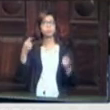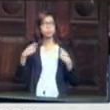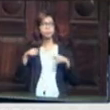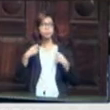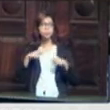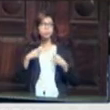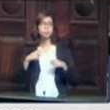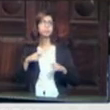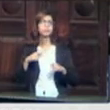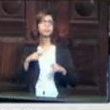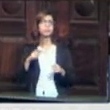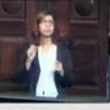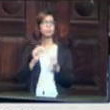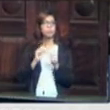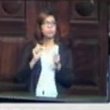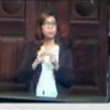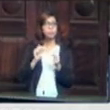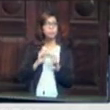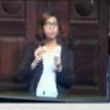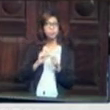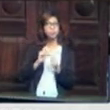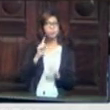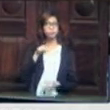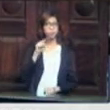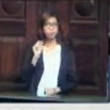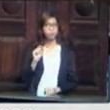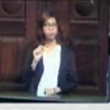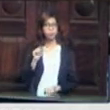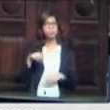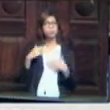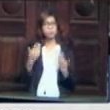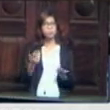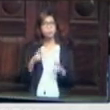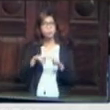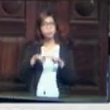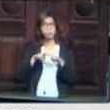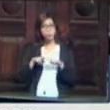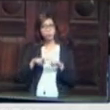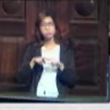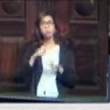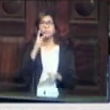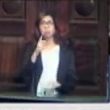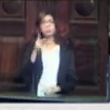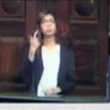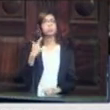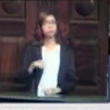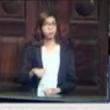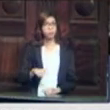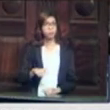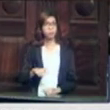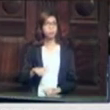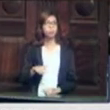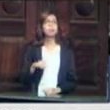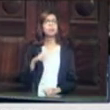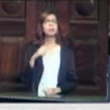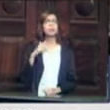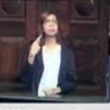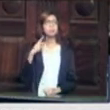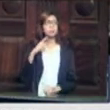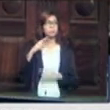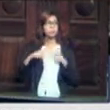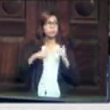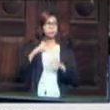necessidade da majoração dessa alíquota. Portanto, ouço dizer que há um número cabalístico,